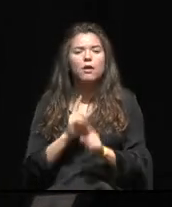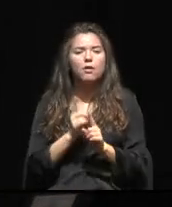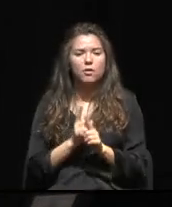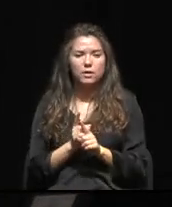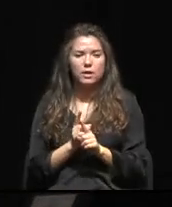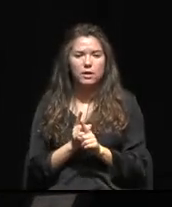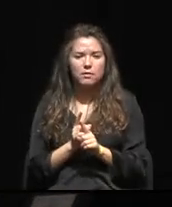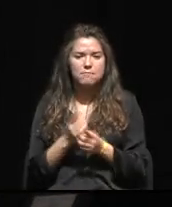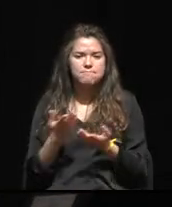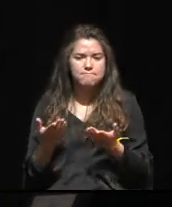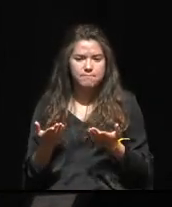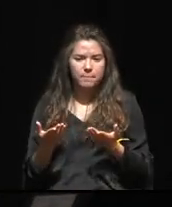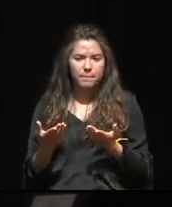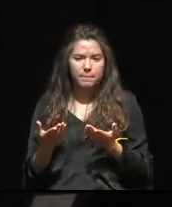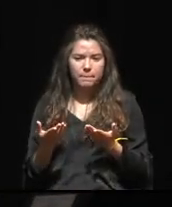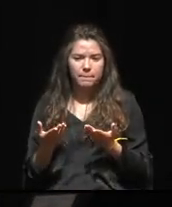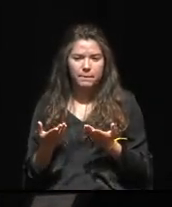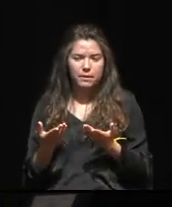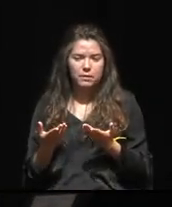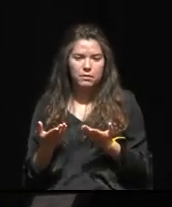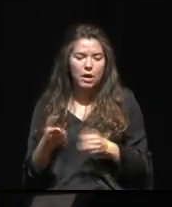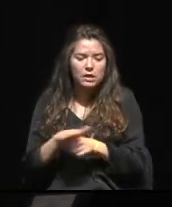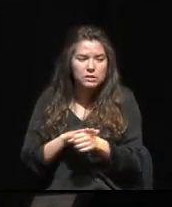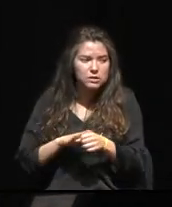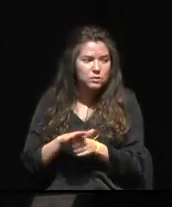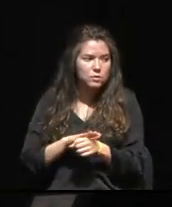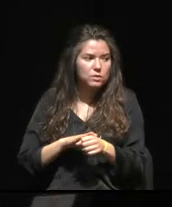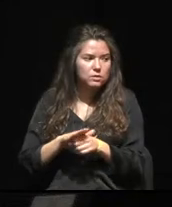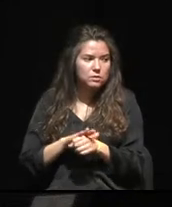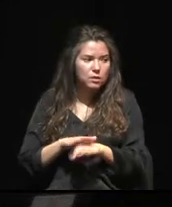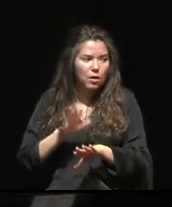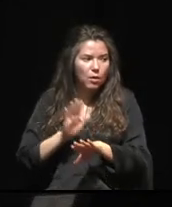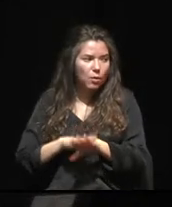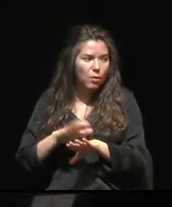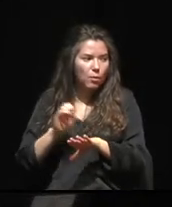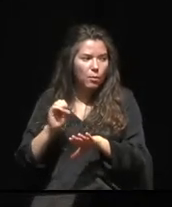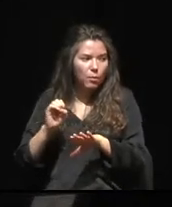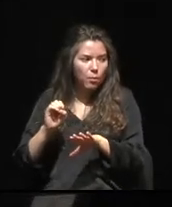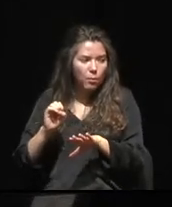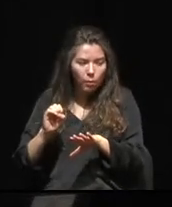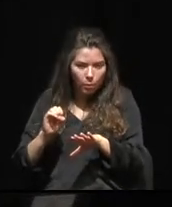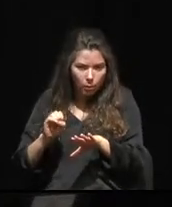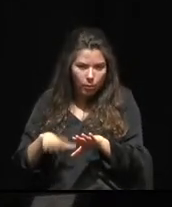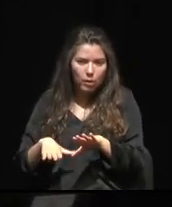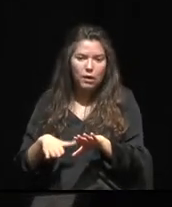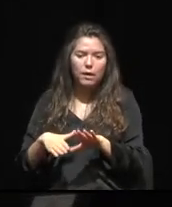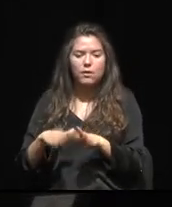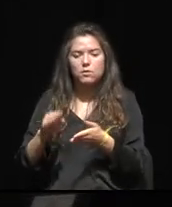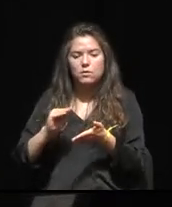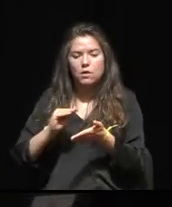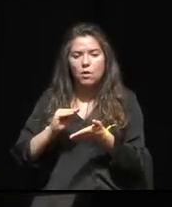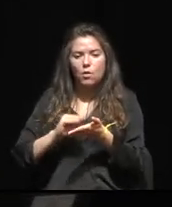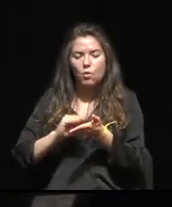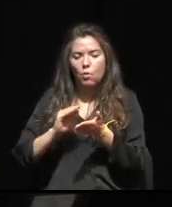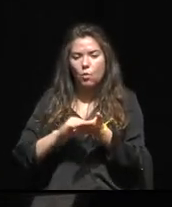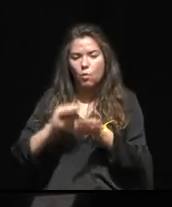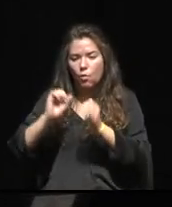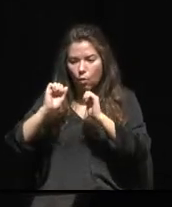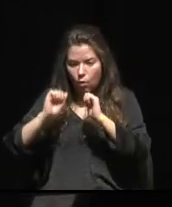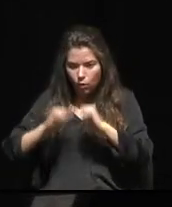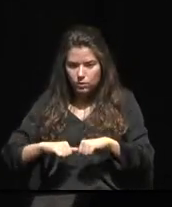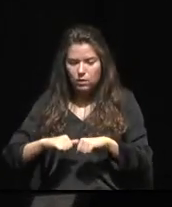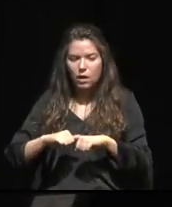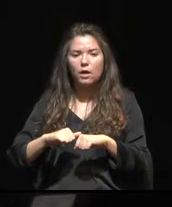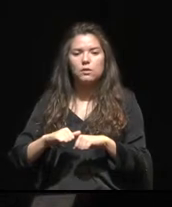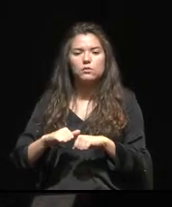é o que é que eh qual é que é o estado da situação relativamente ao ao contrato de concessão feito com com o dito